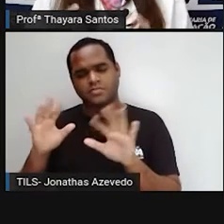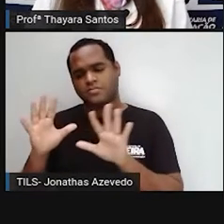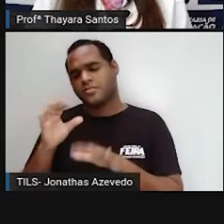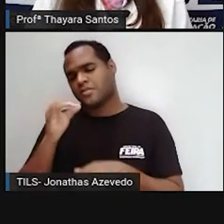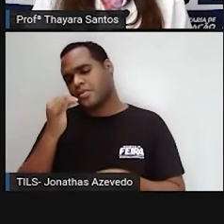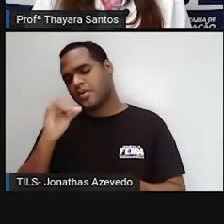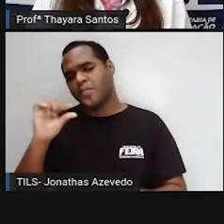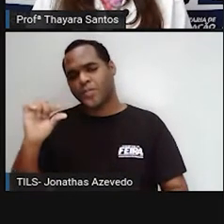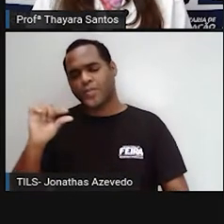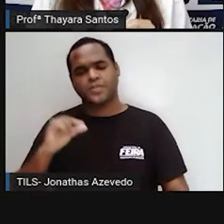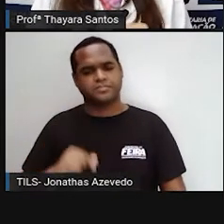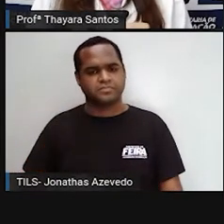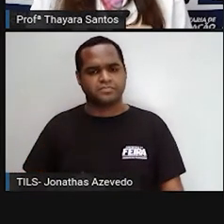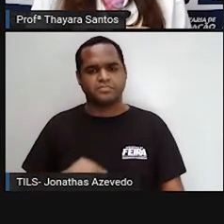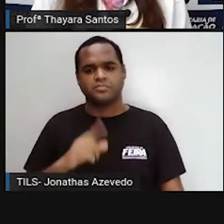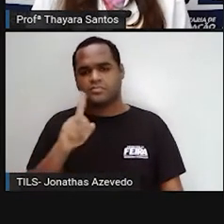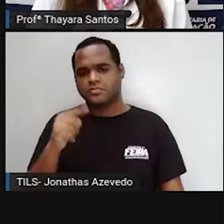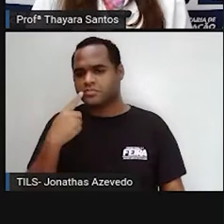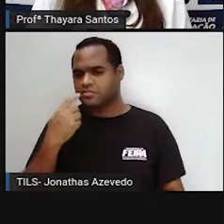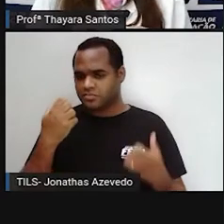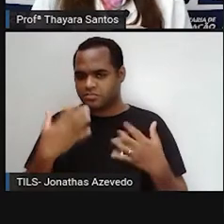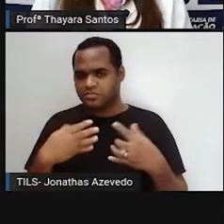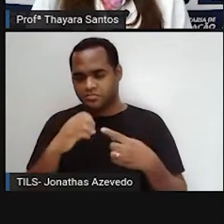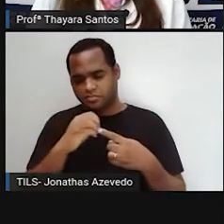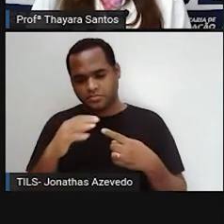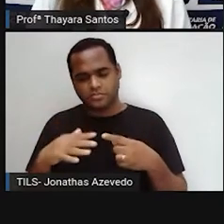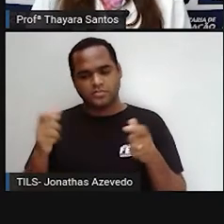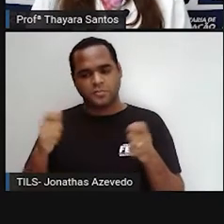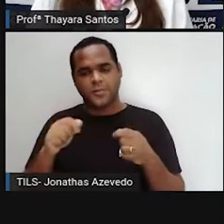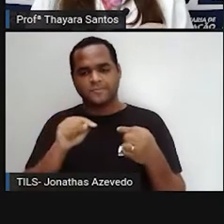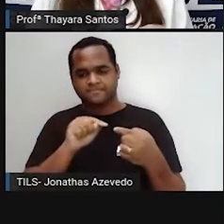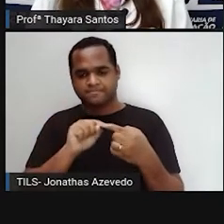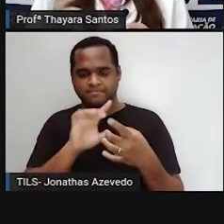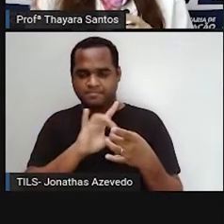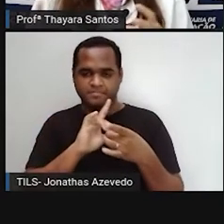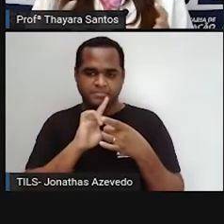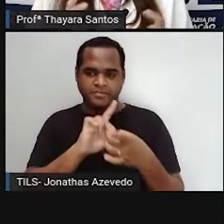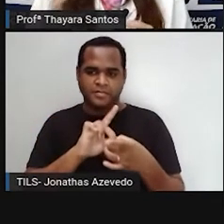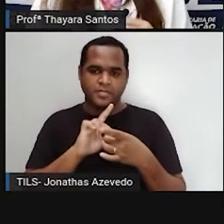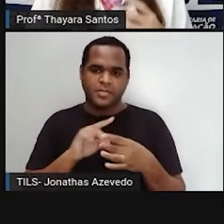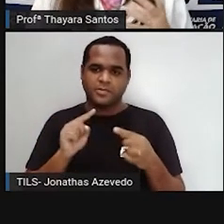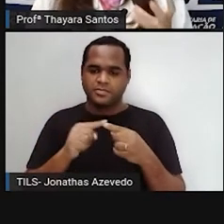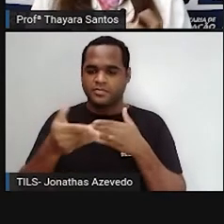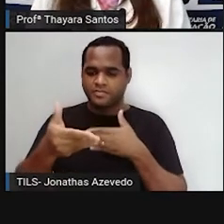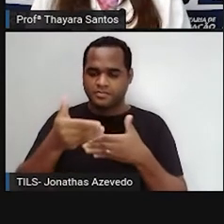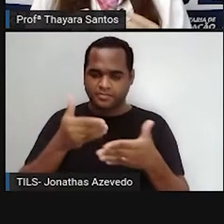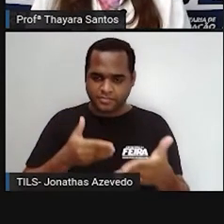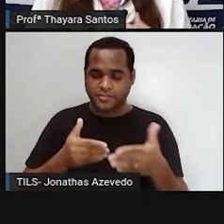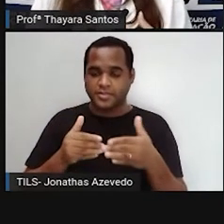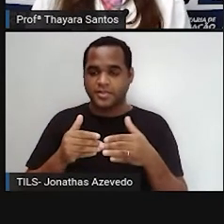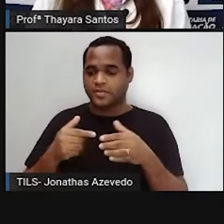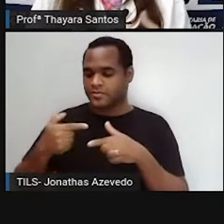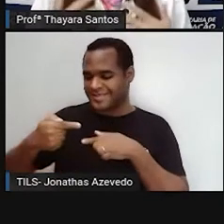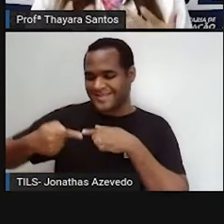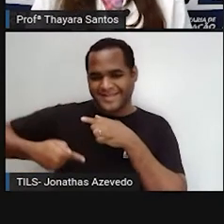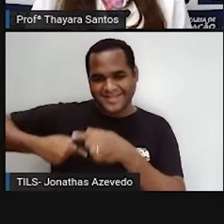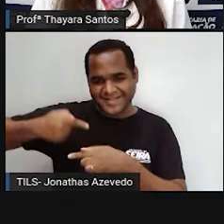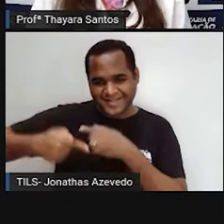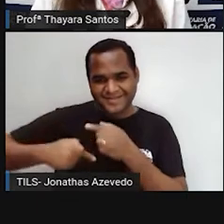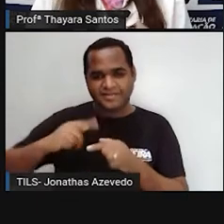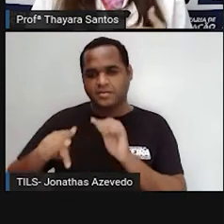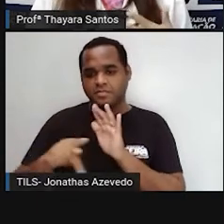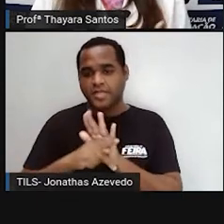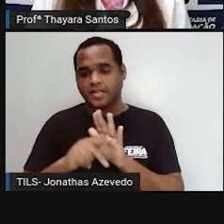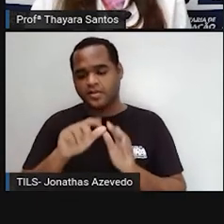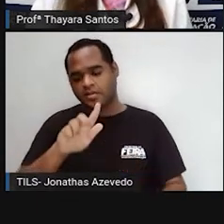Então, nesse tipo de reprodução, apenas um organismo vai estar envolvido. E não há troca de material genético nem a participação dos